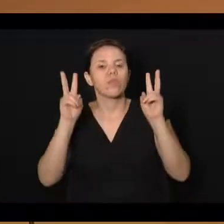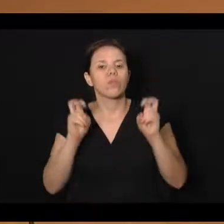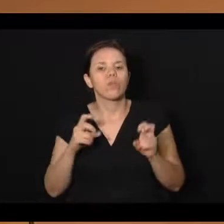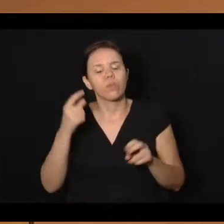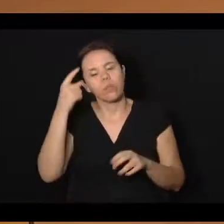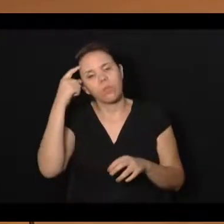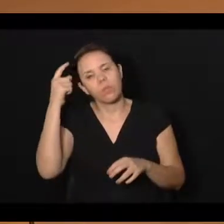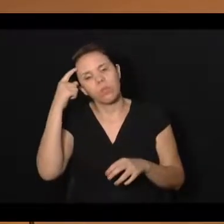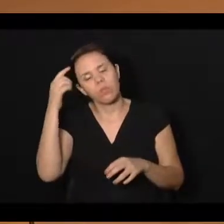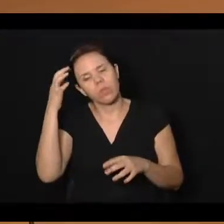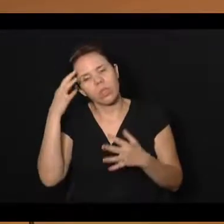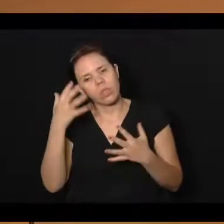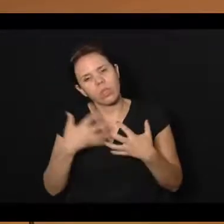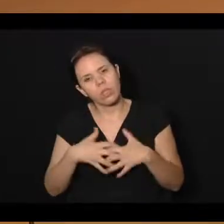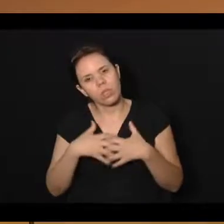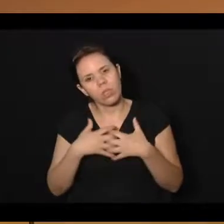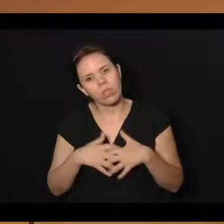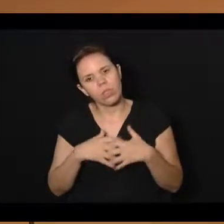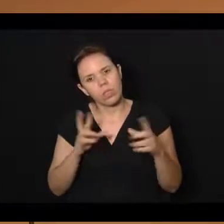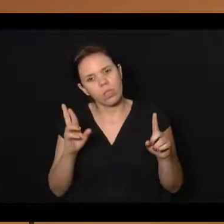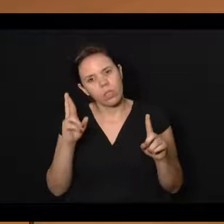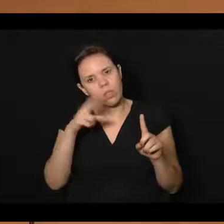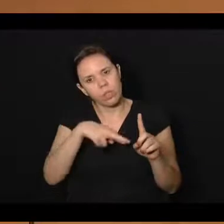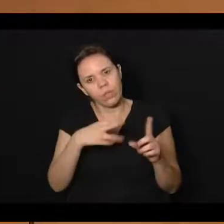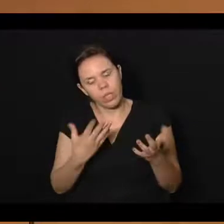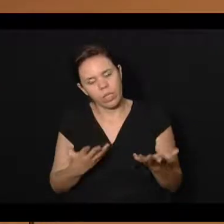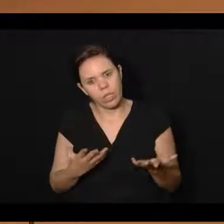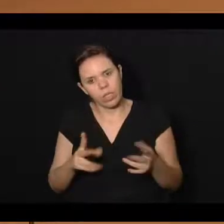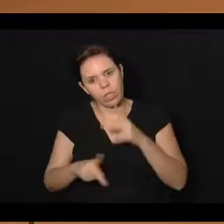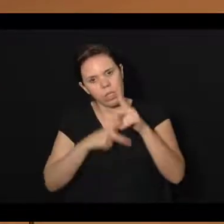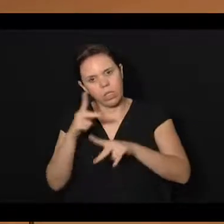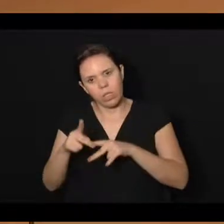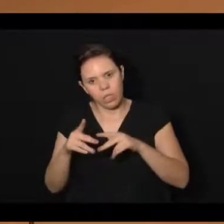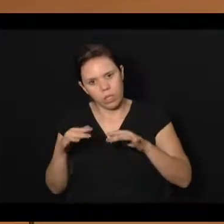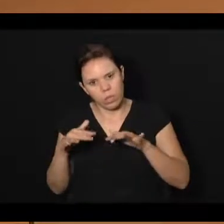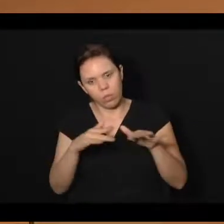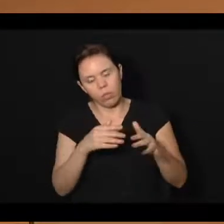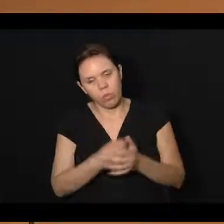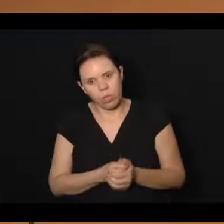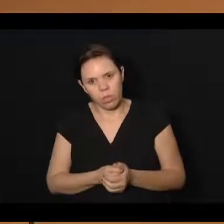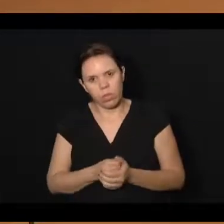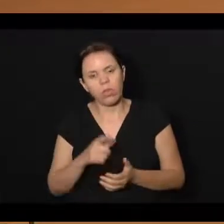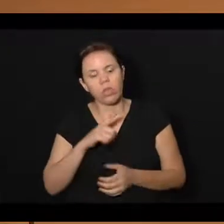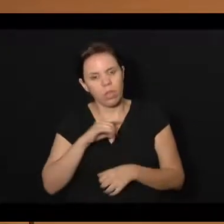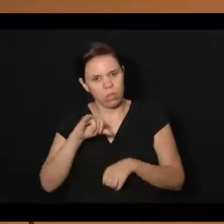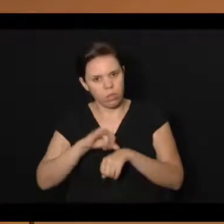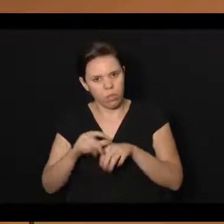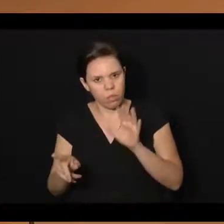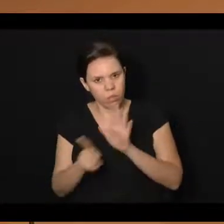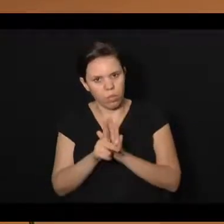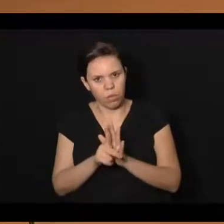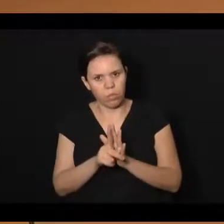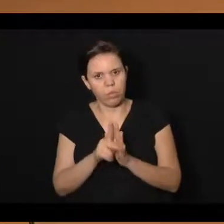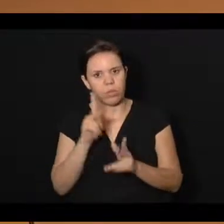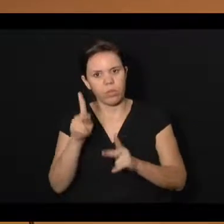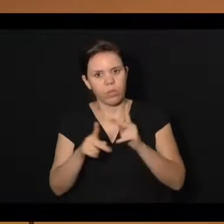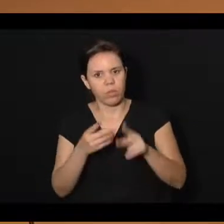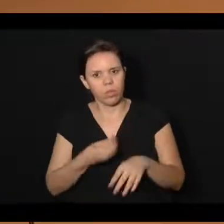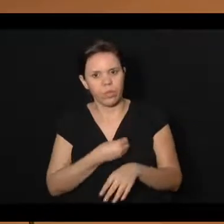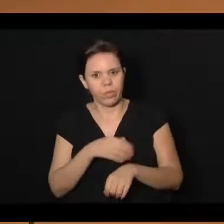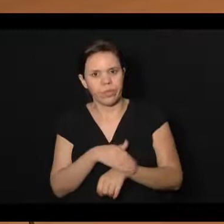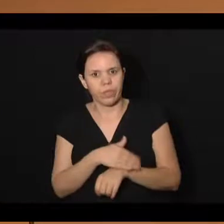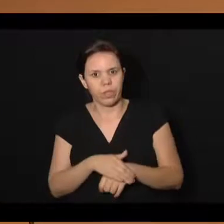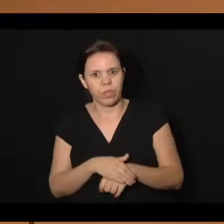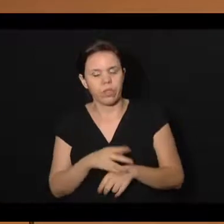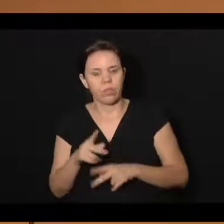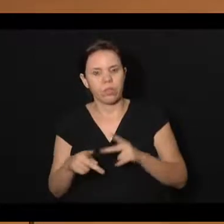pensado na questão serviço de referência da população a gente tem um centro de referência especializada população de rua onde as